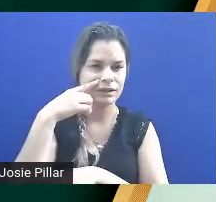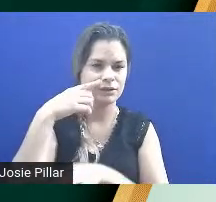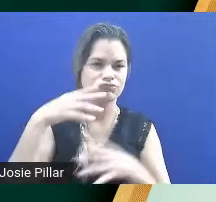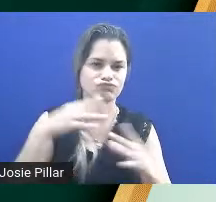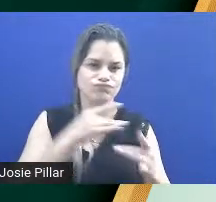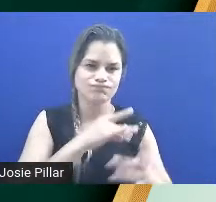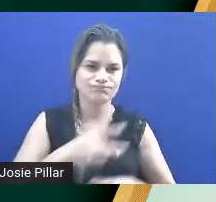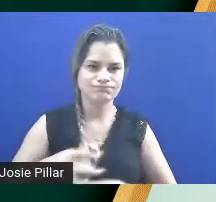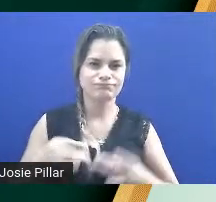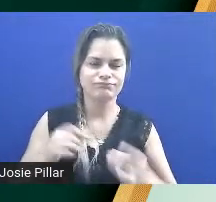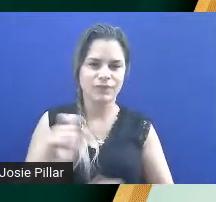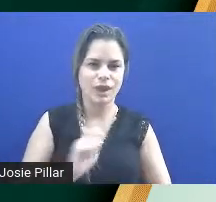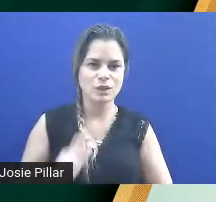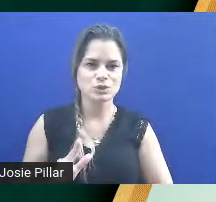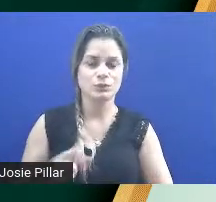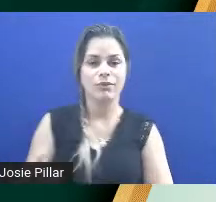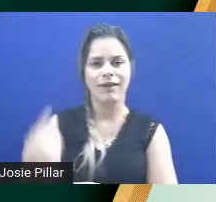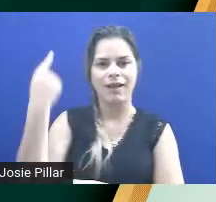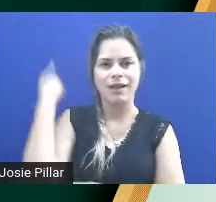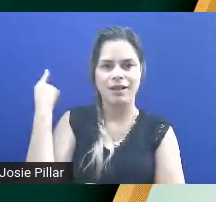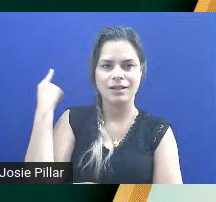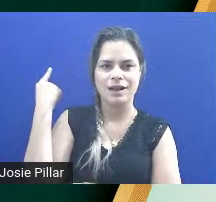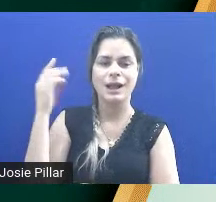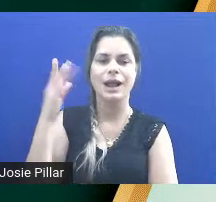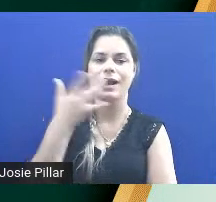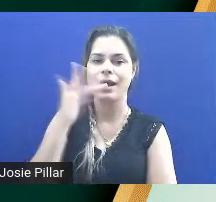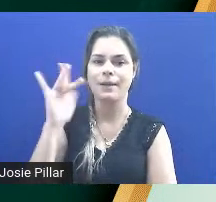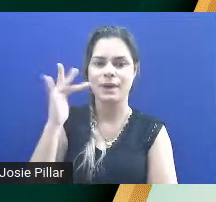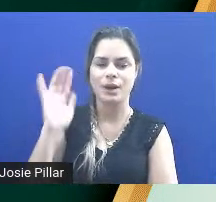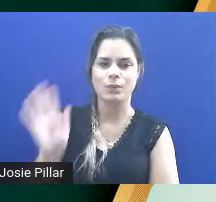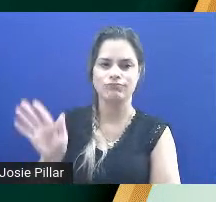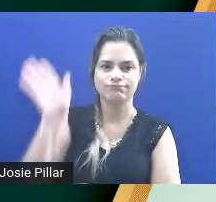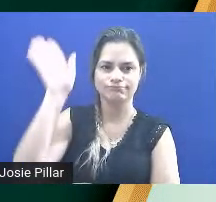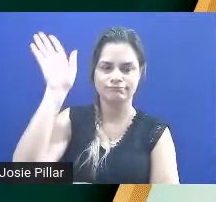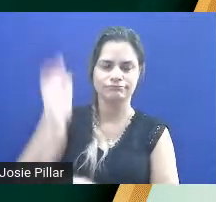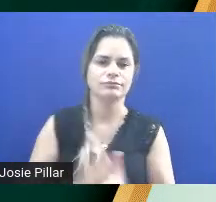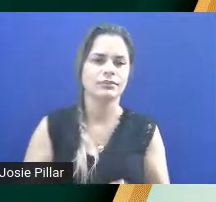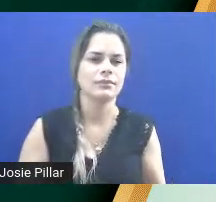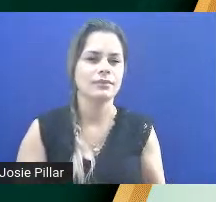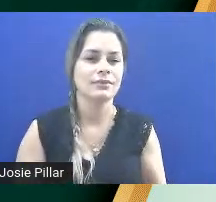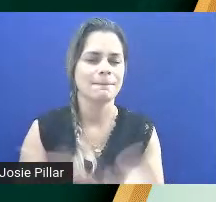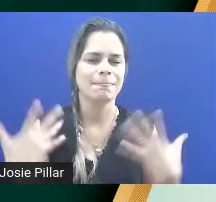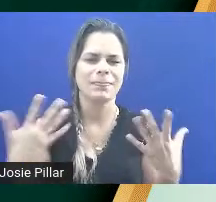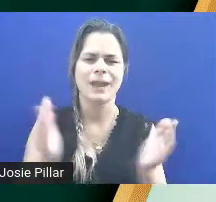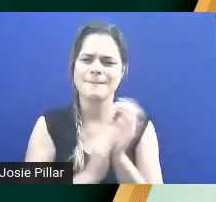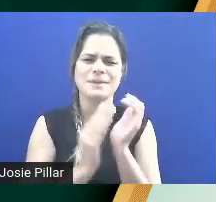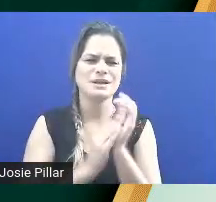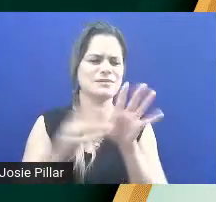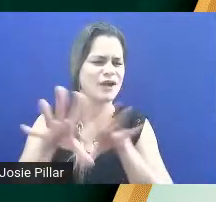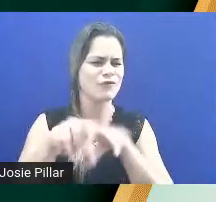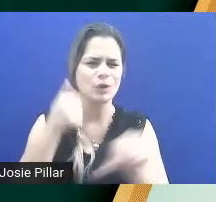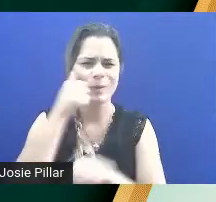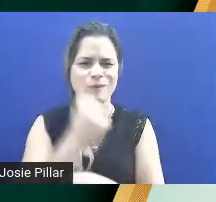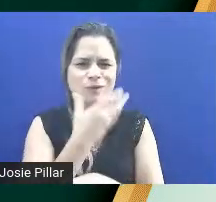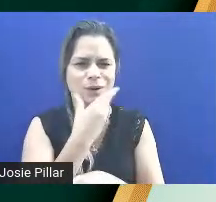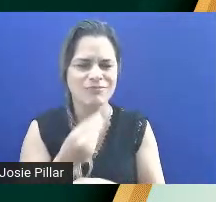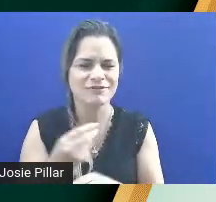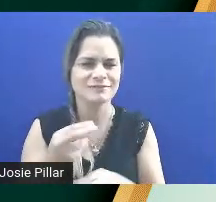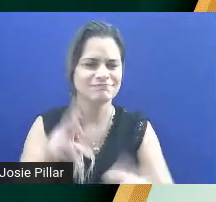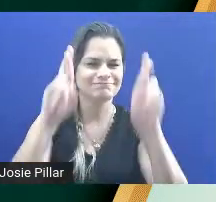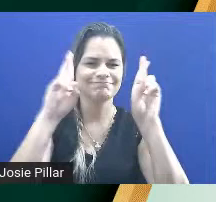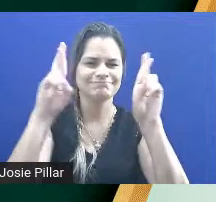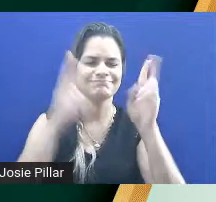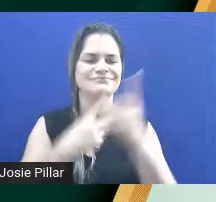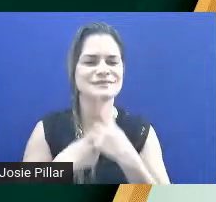azul e ao fundo da minha imagem uma parede branca. Quero parabenizar os formandos e formandas e desejar muito sucesso na